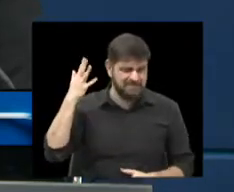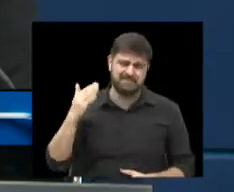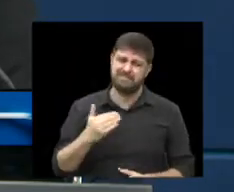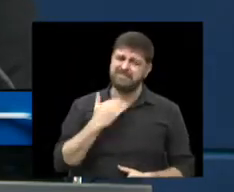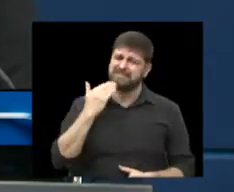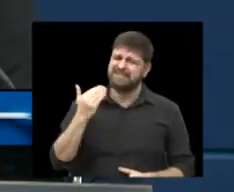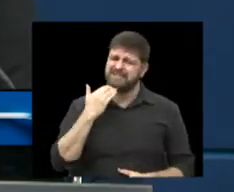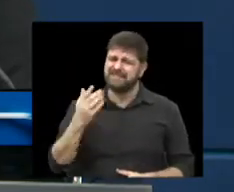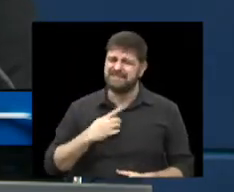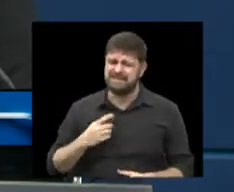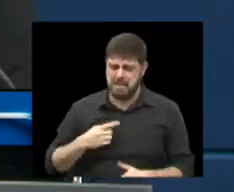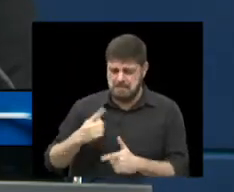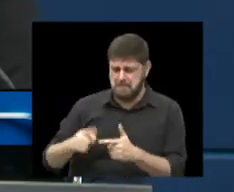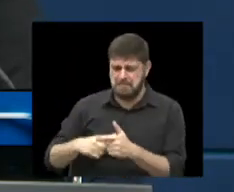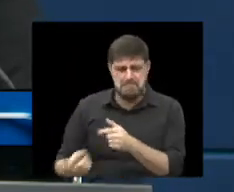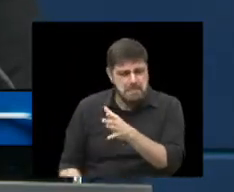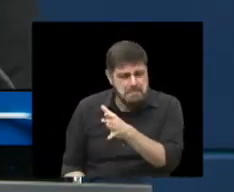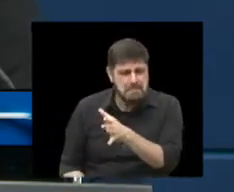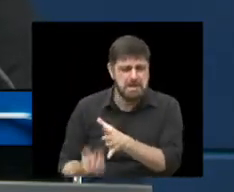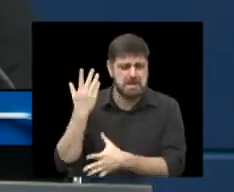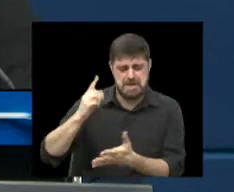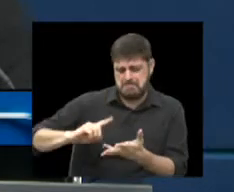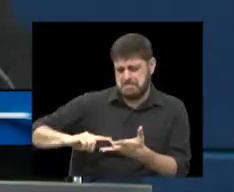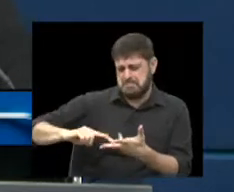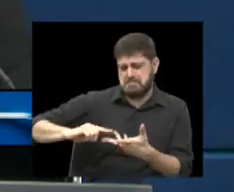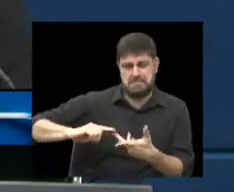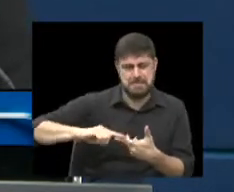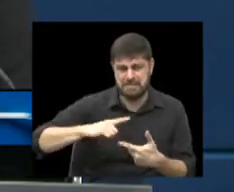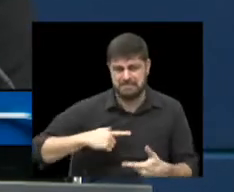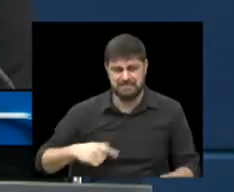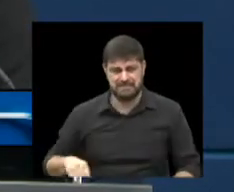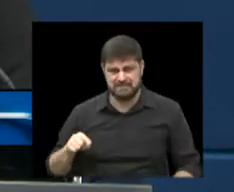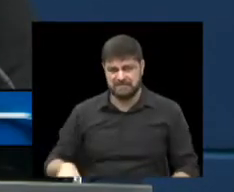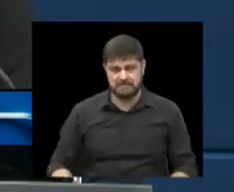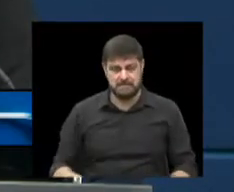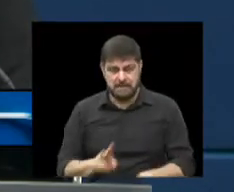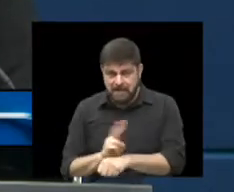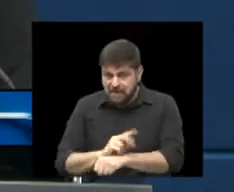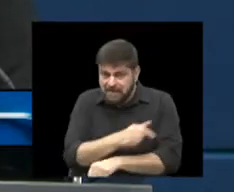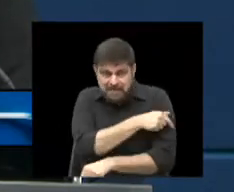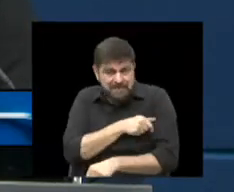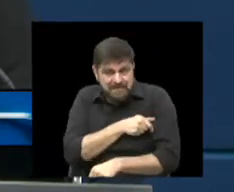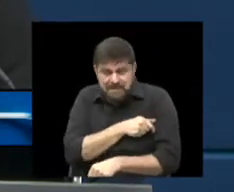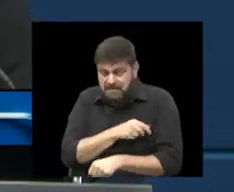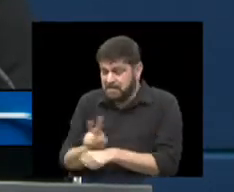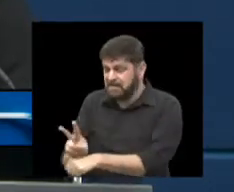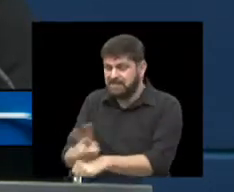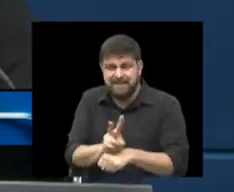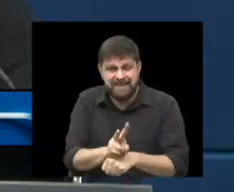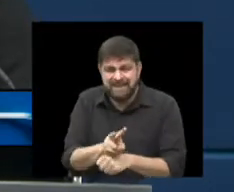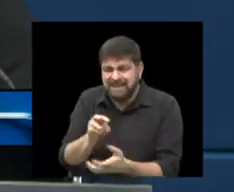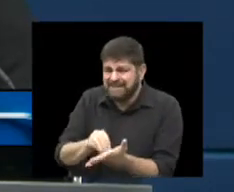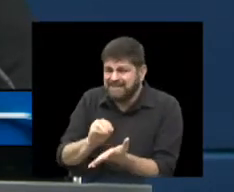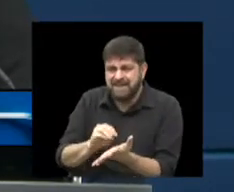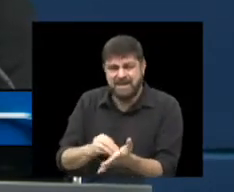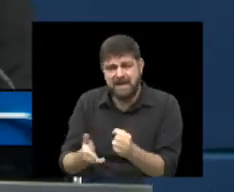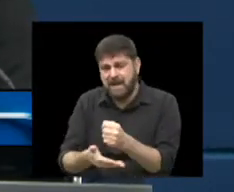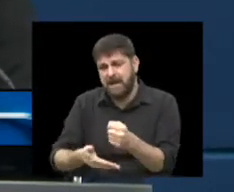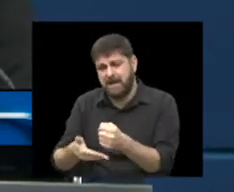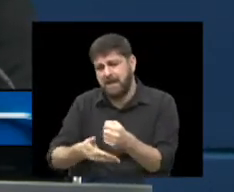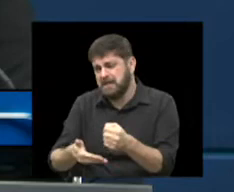cria muitos outros. Esse projeto não resolve o problema da fiscalização, que é fundamental.